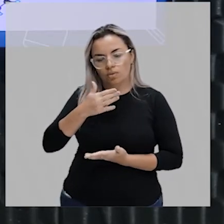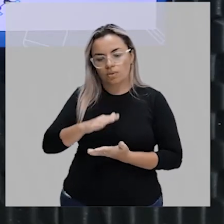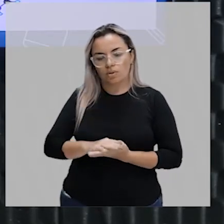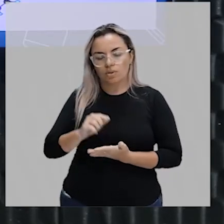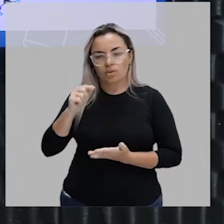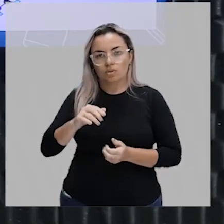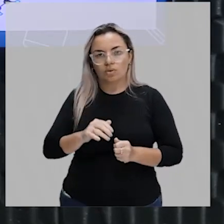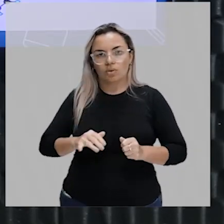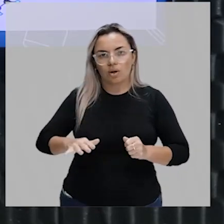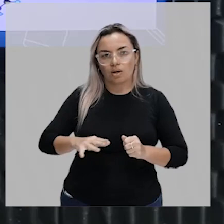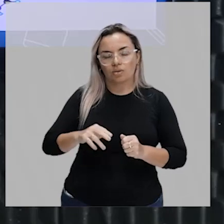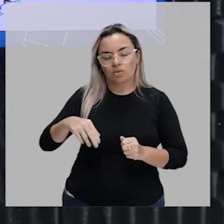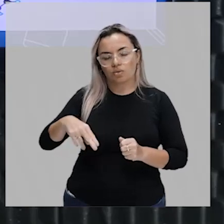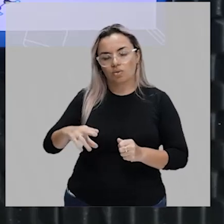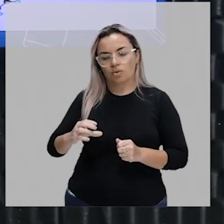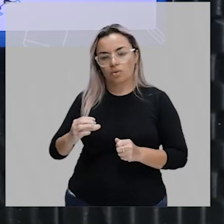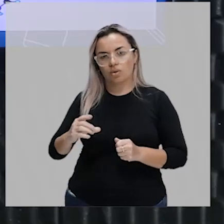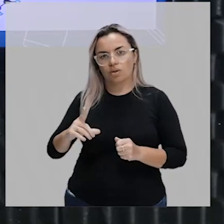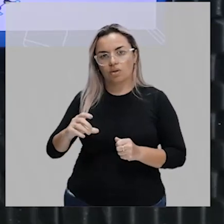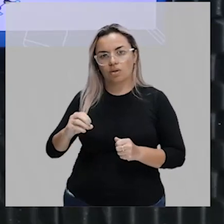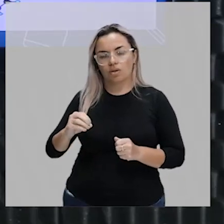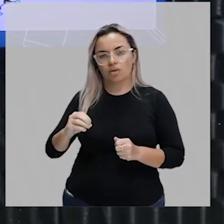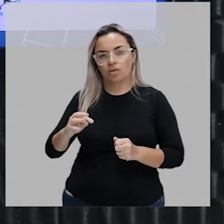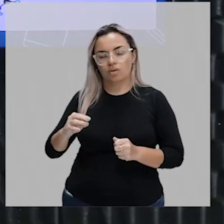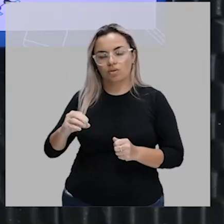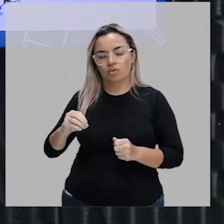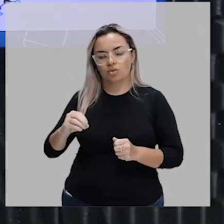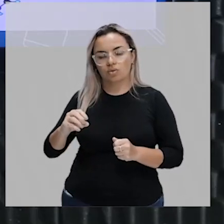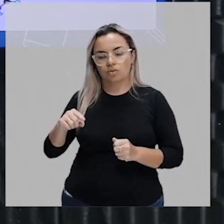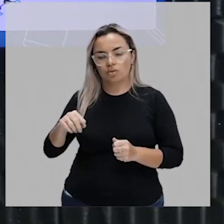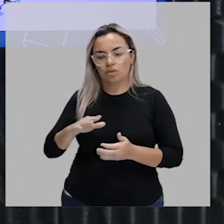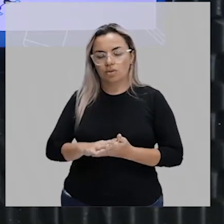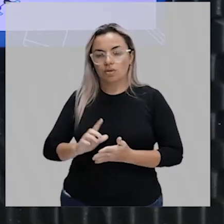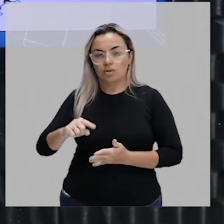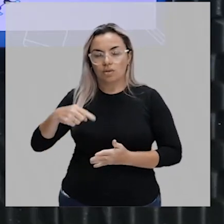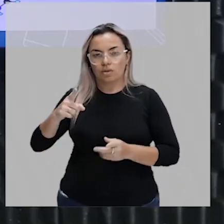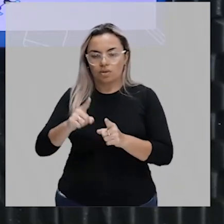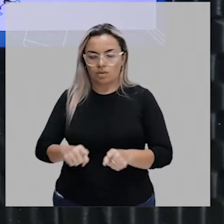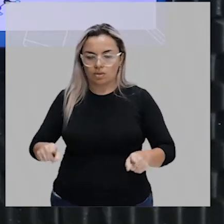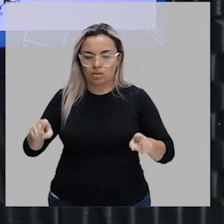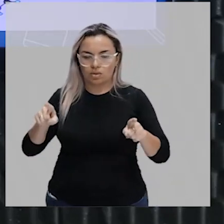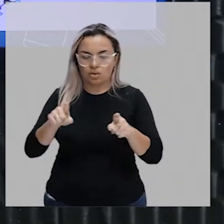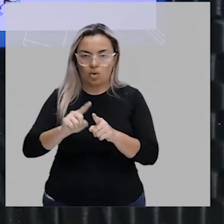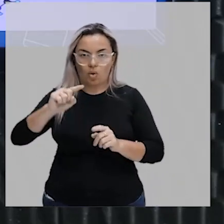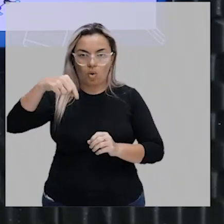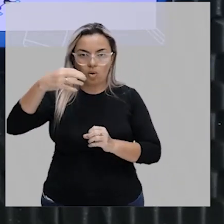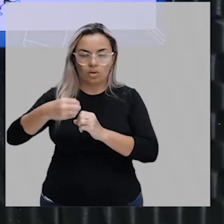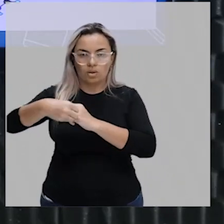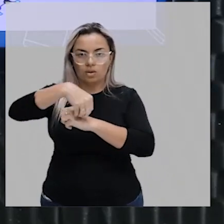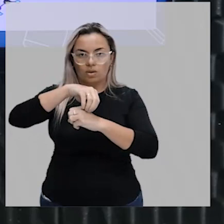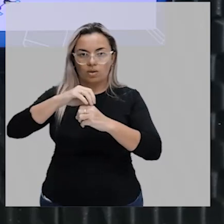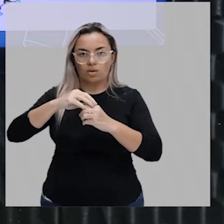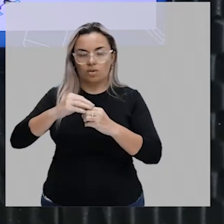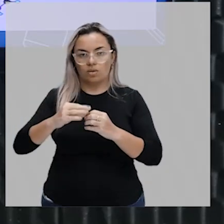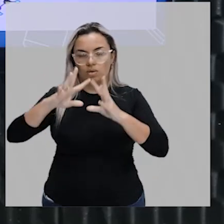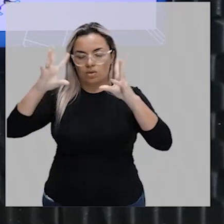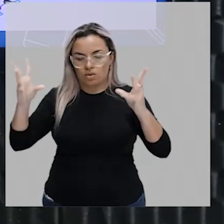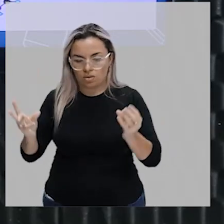ácidos nucleicos, tá bom? Ocorreu também, ó, algumas outras moléculas se fundiram e